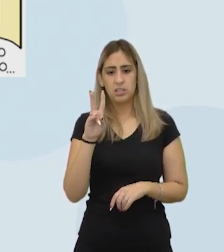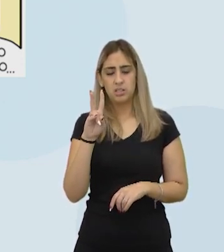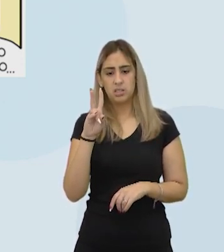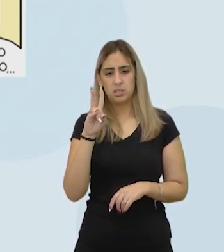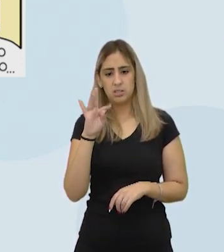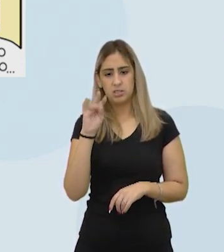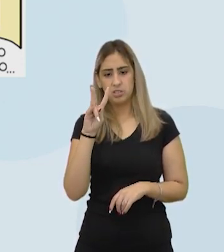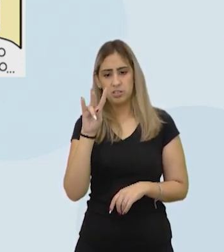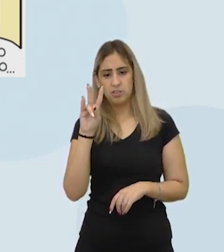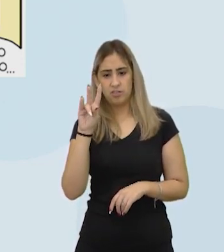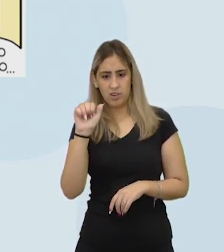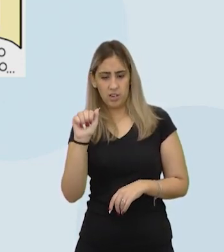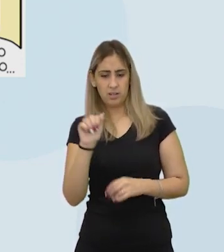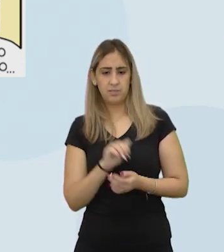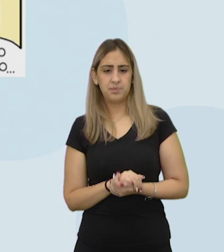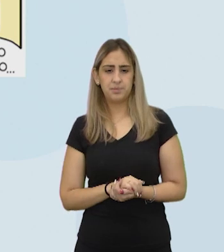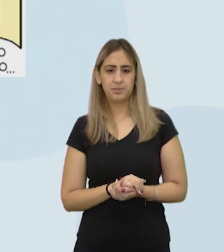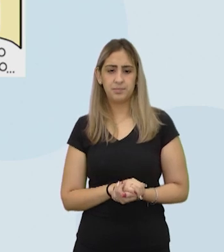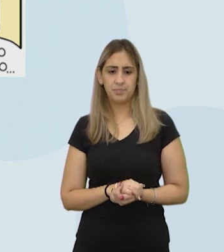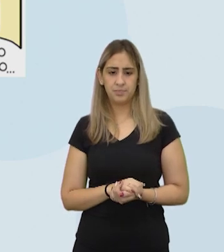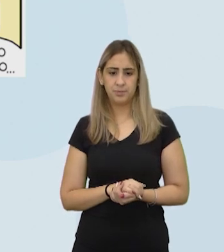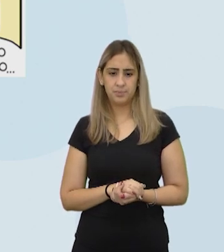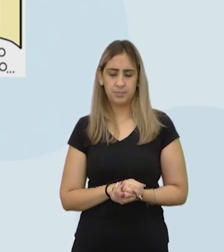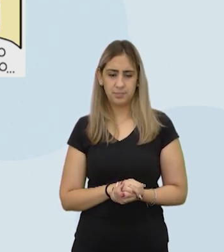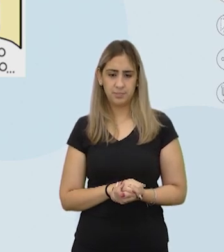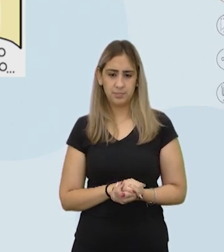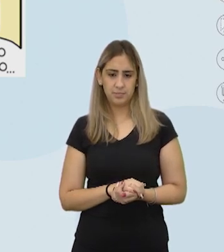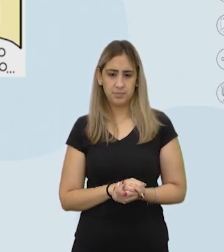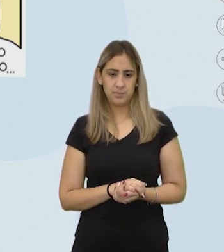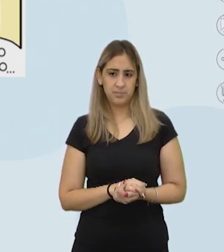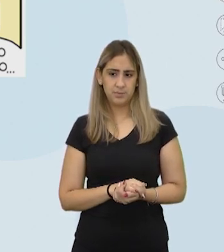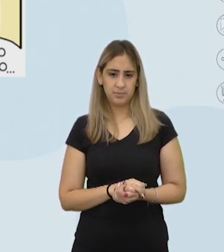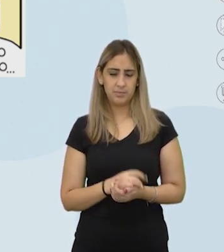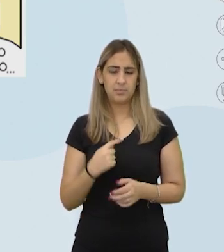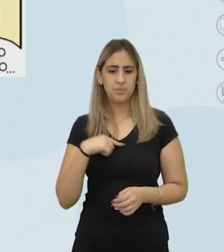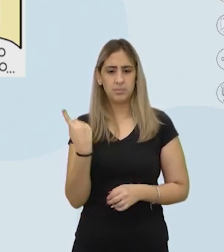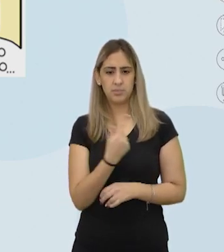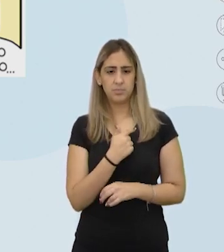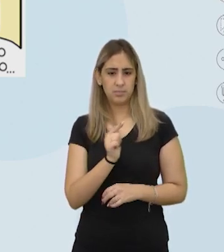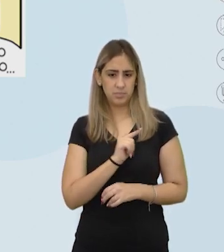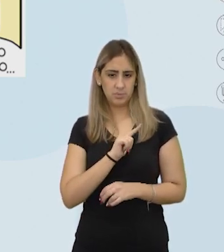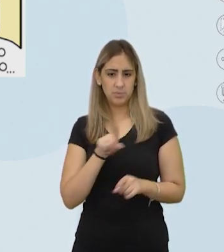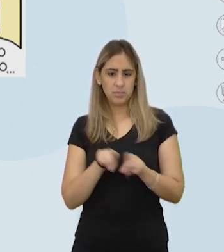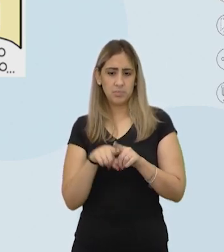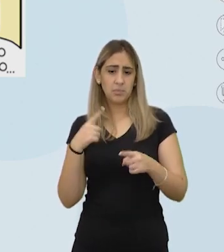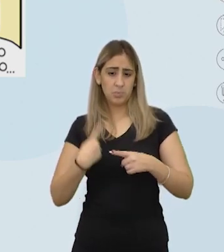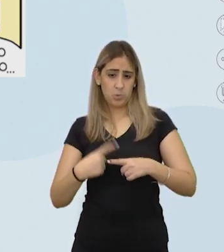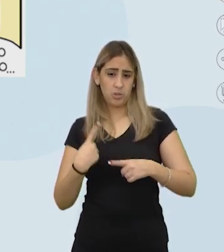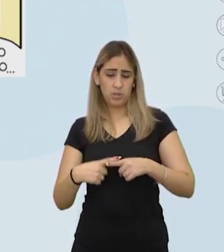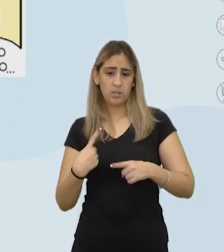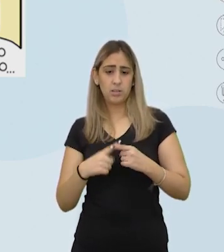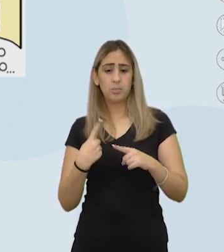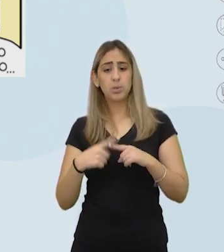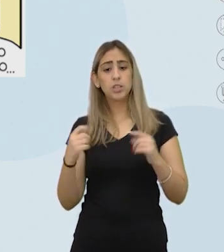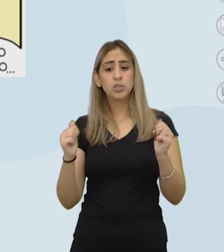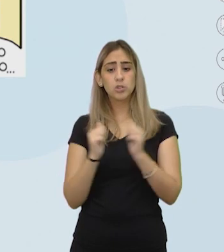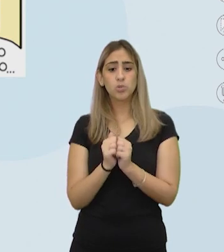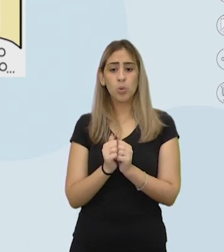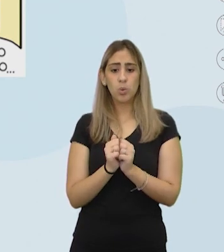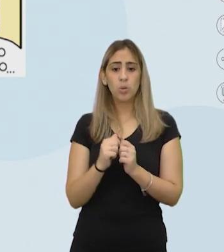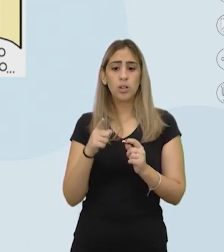Desculpe a letra versativa. Adversativa. E nós temos esse porquê aqui, que é um porquê